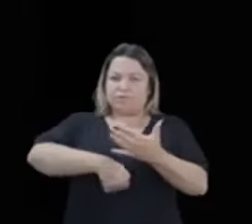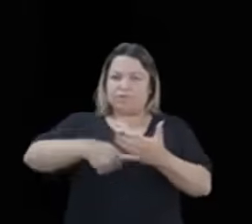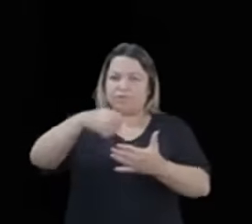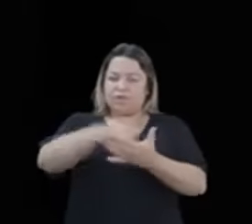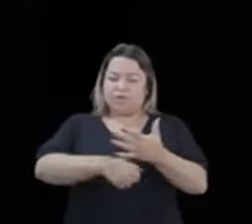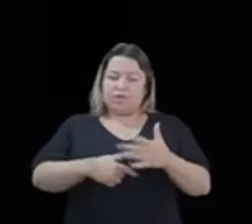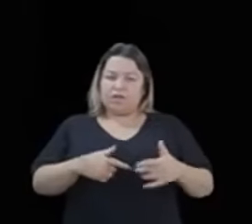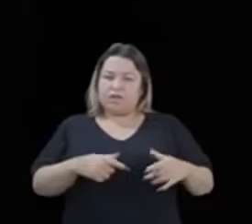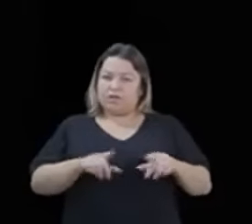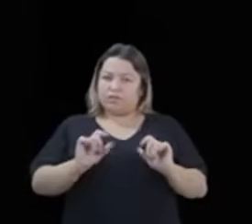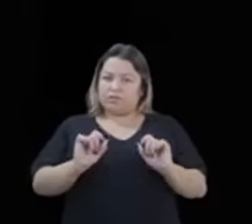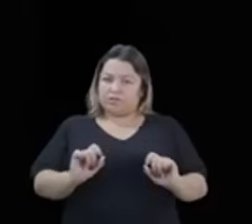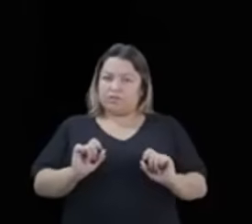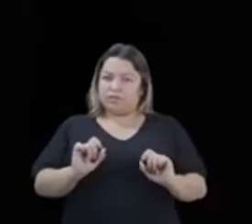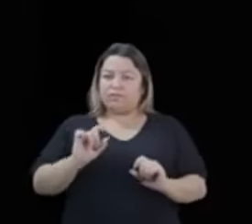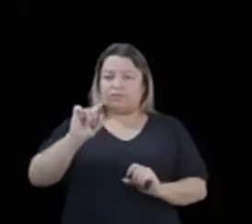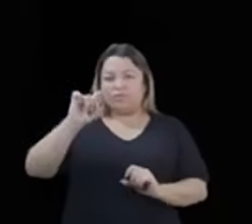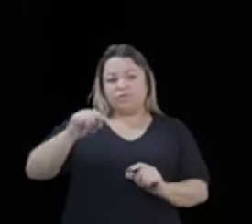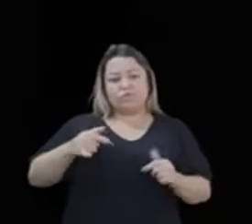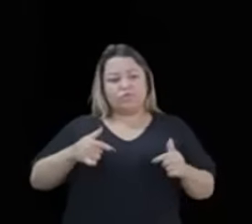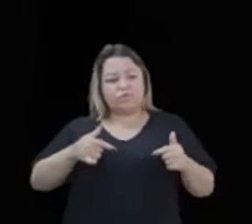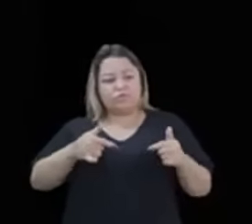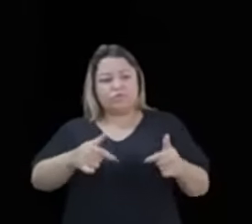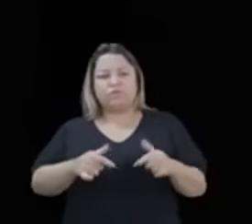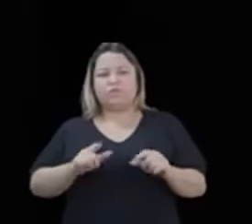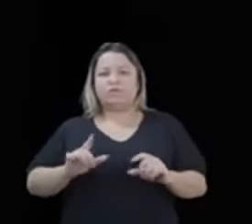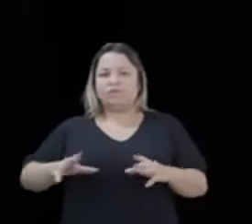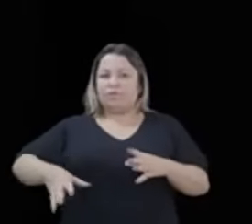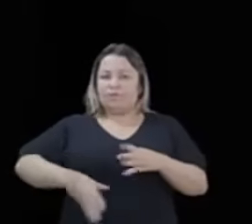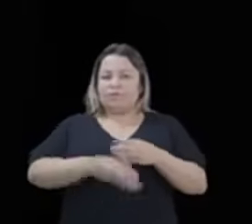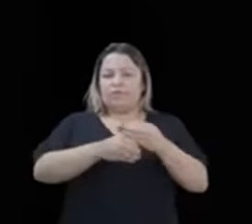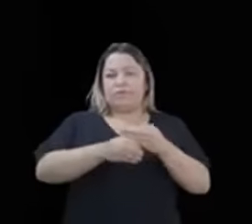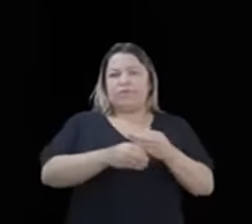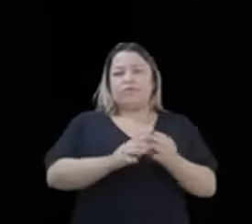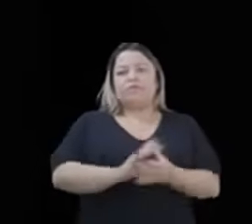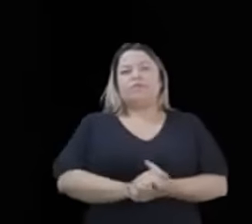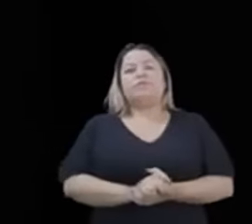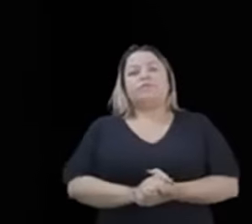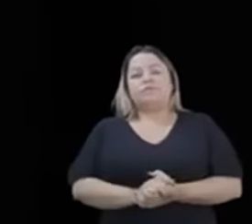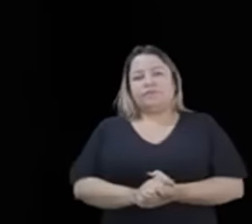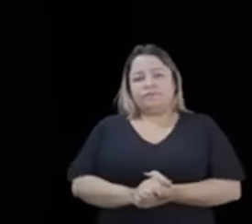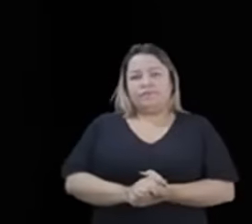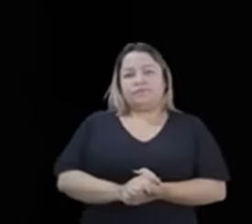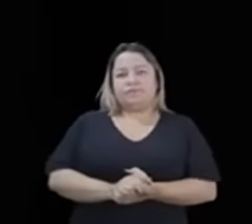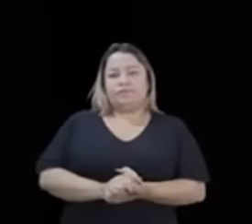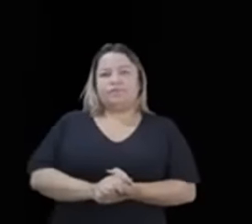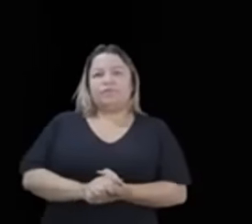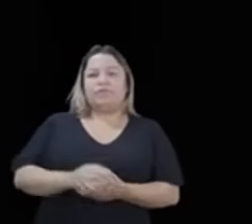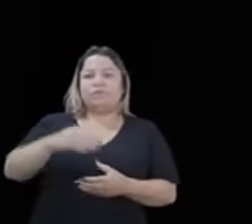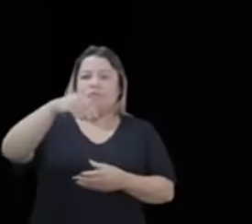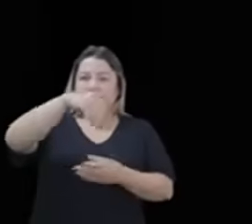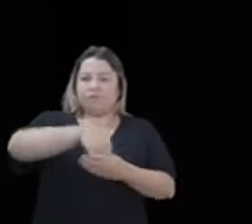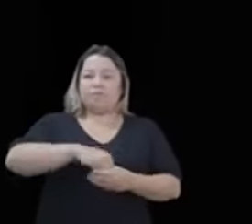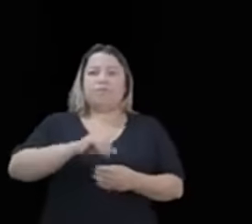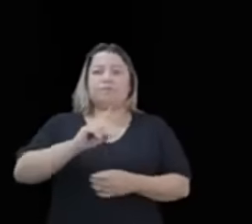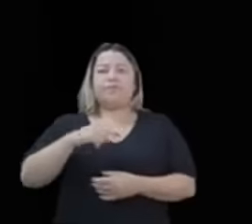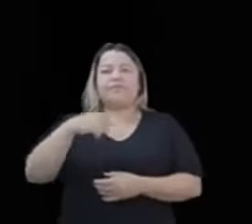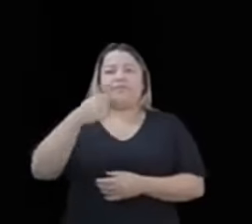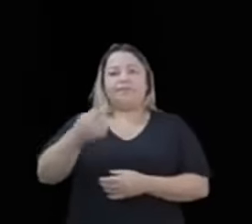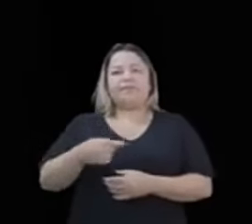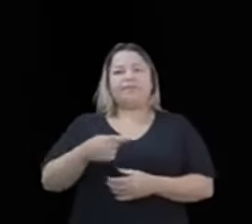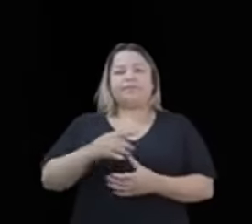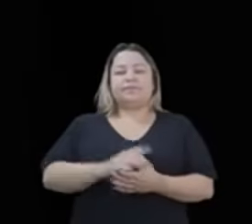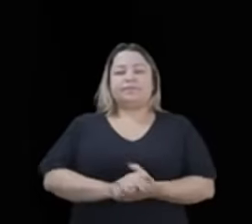embates, embates que estão colocados na conjuntura e embates que estão colocados no próximo período